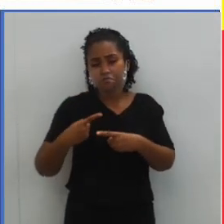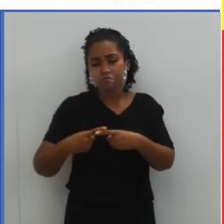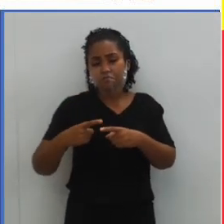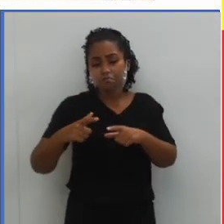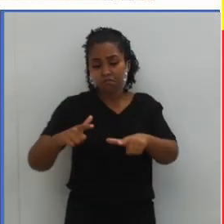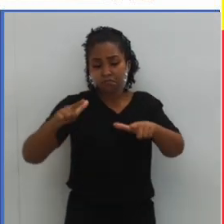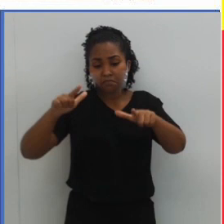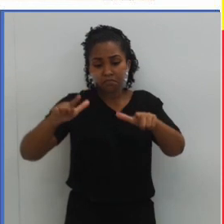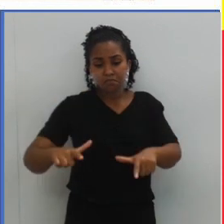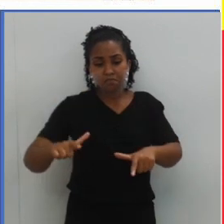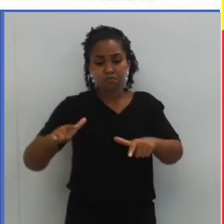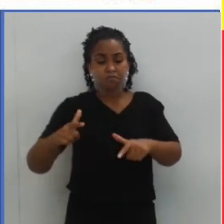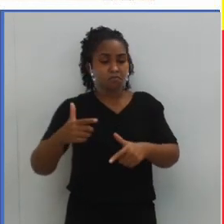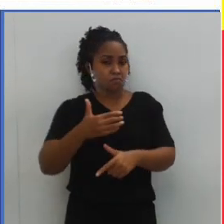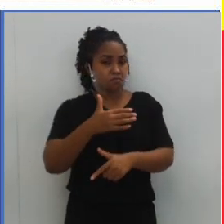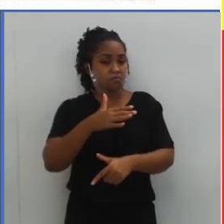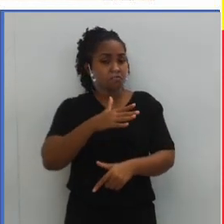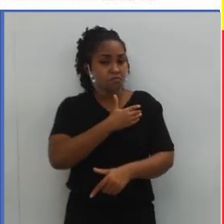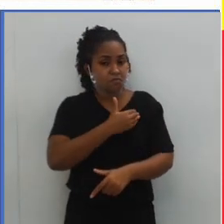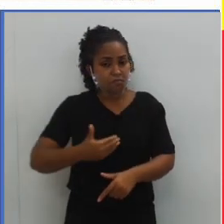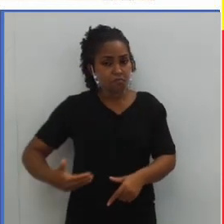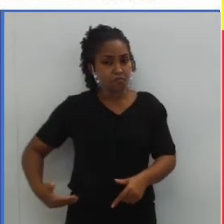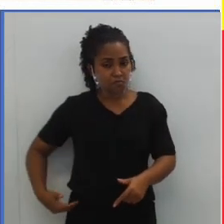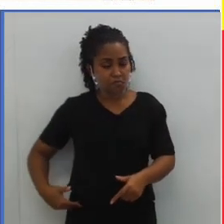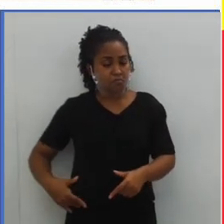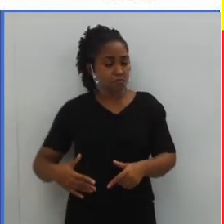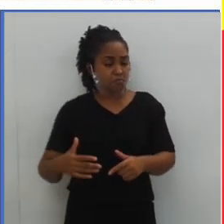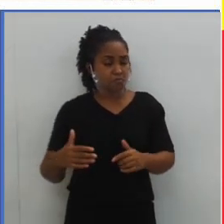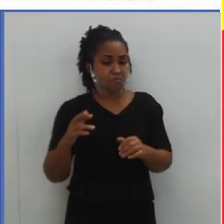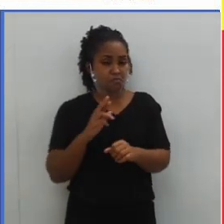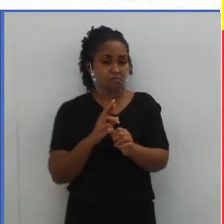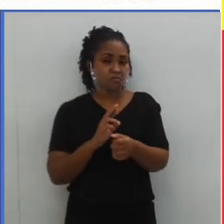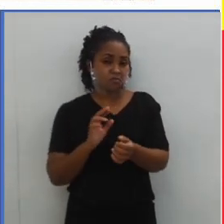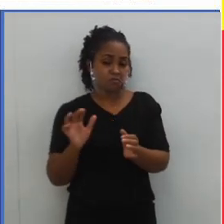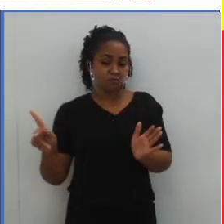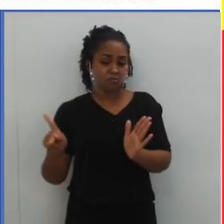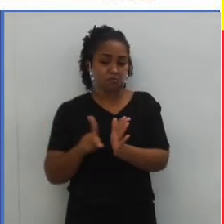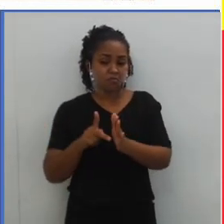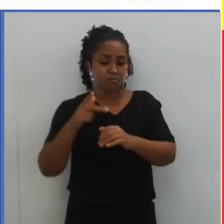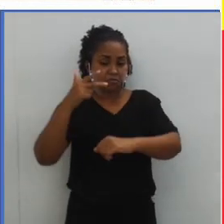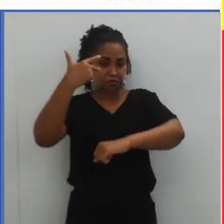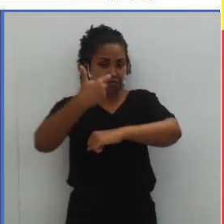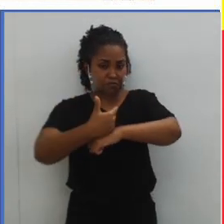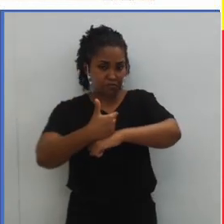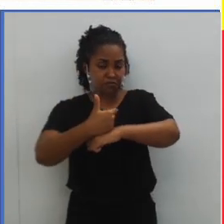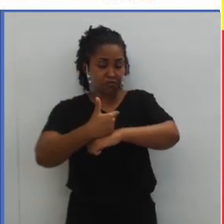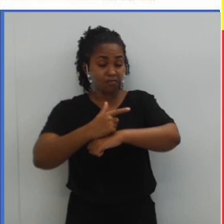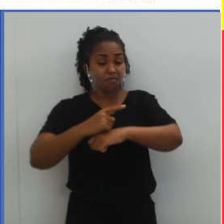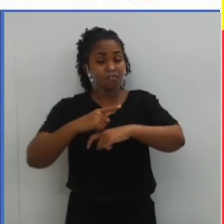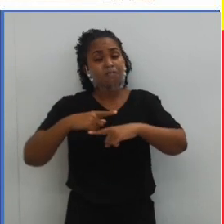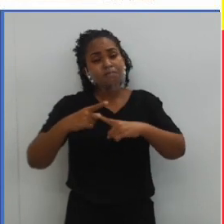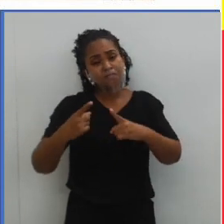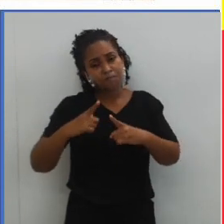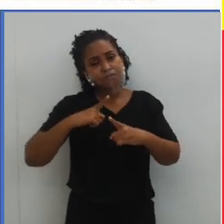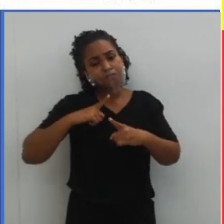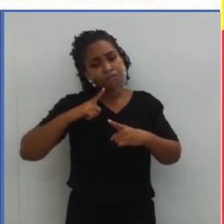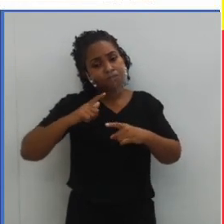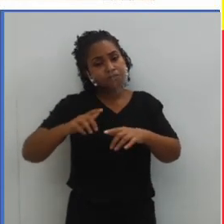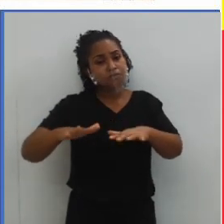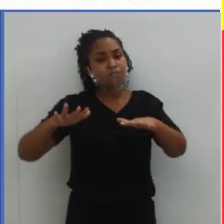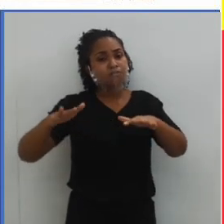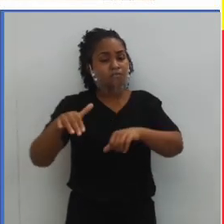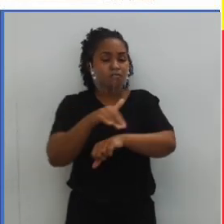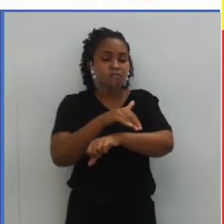público reservado para gravação. Porque às vezes as cenas são gravadas num estúdio, né, num lugar no galpão, mas também tem cenas que são gravadas